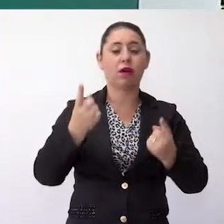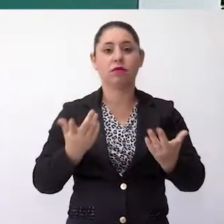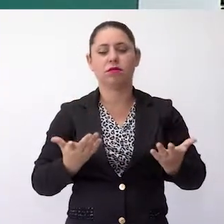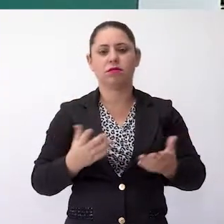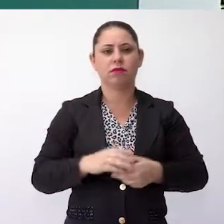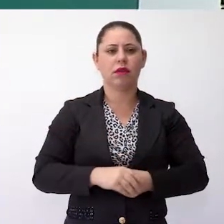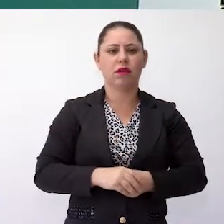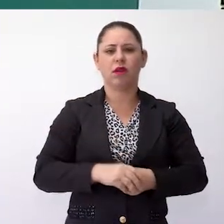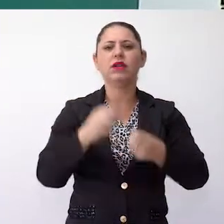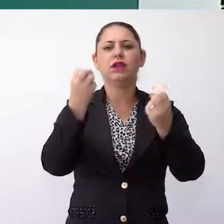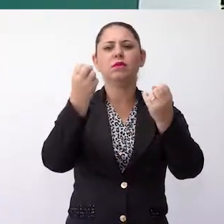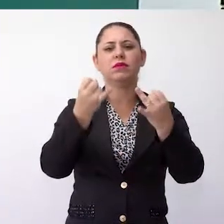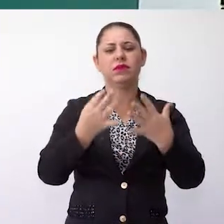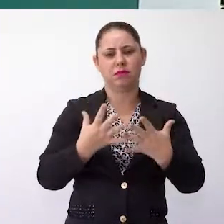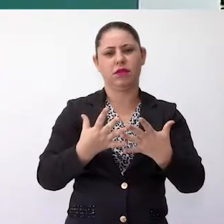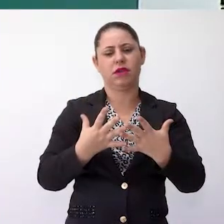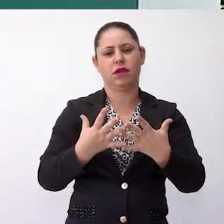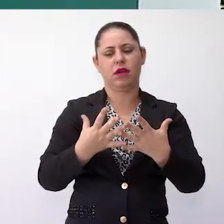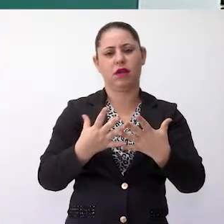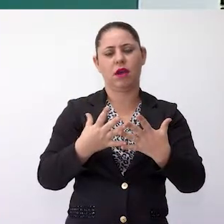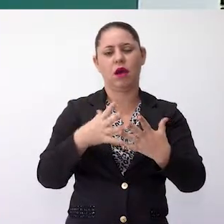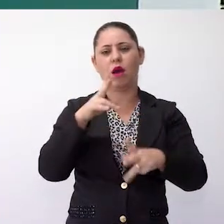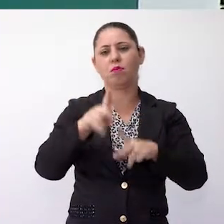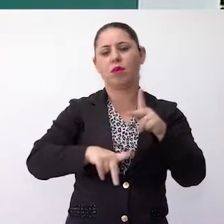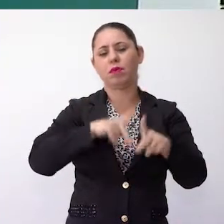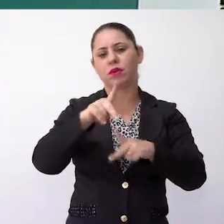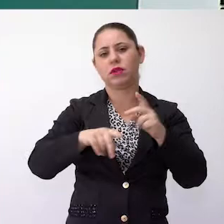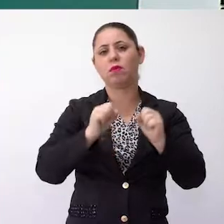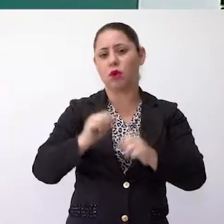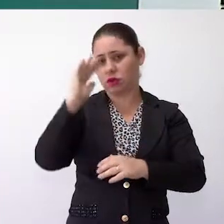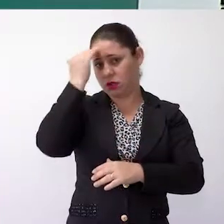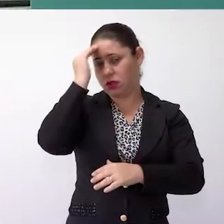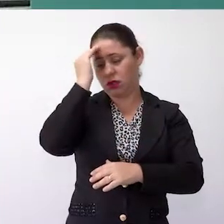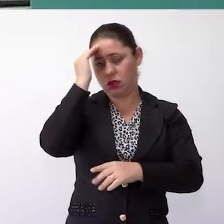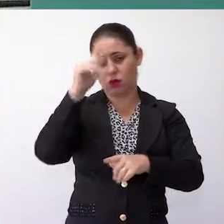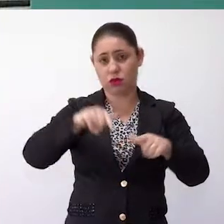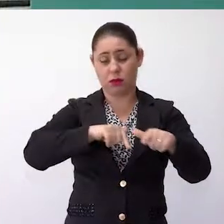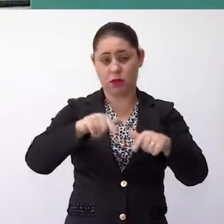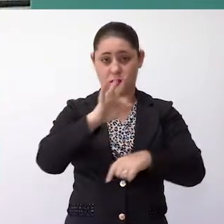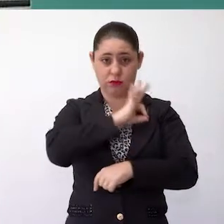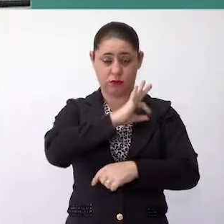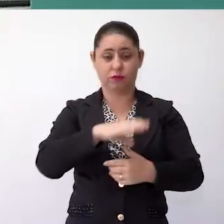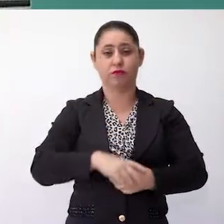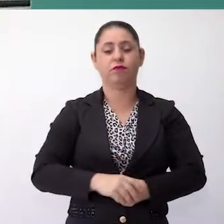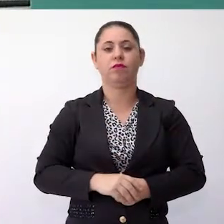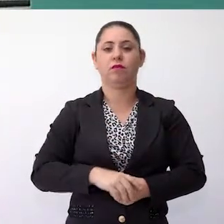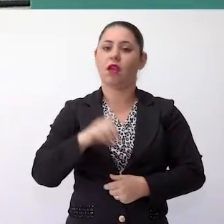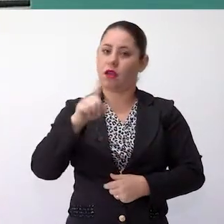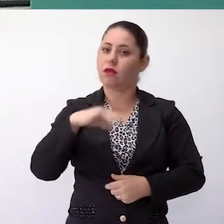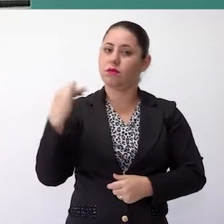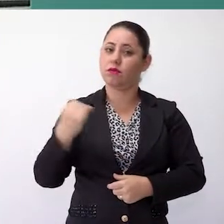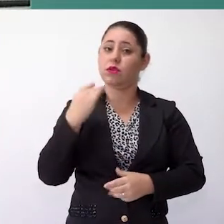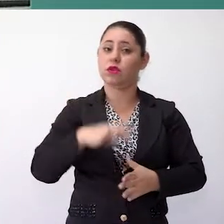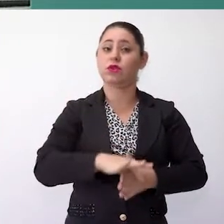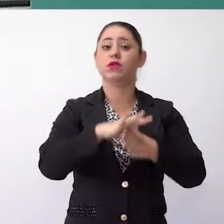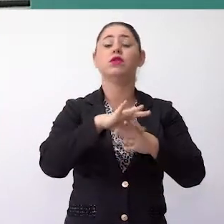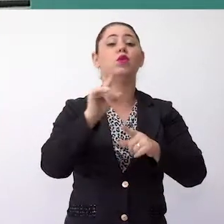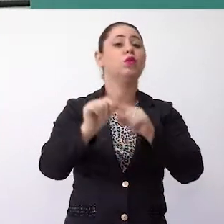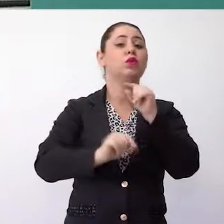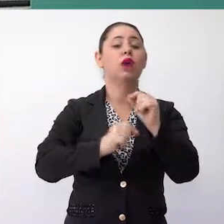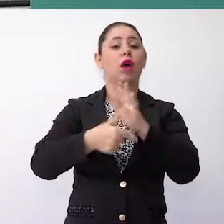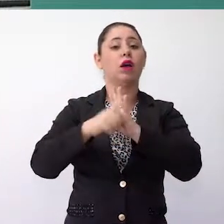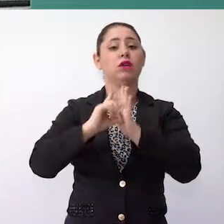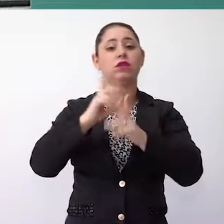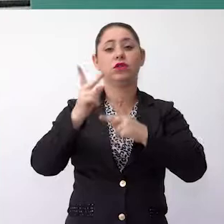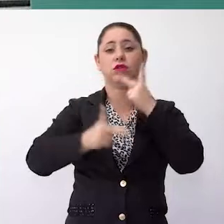possa entender, o trabalho de farejador da nossa polícia. Bom, importante destacar, antes de